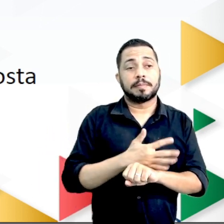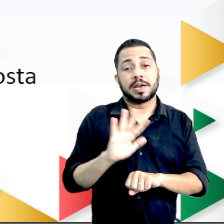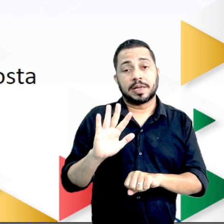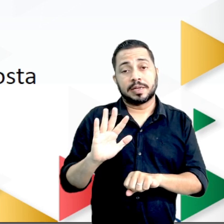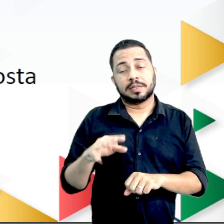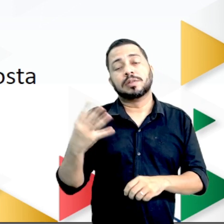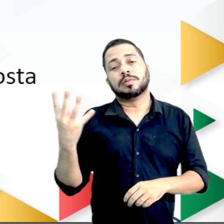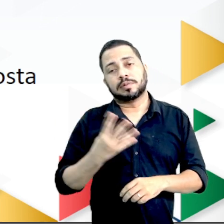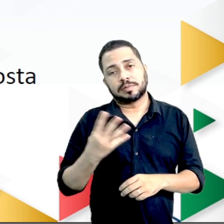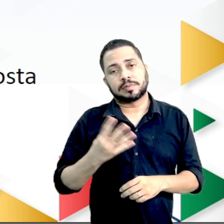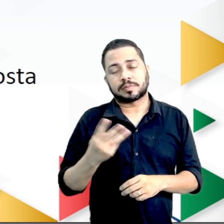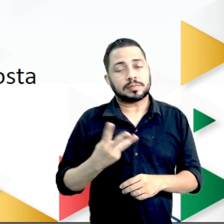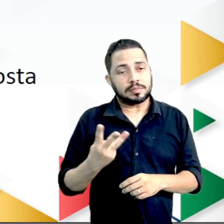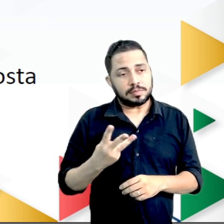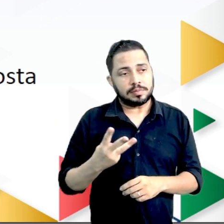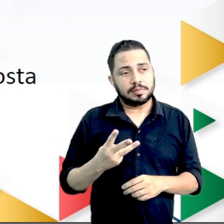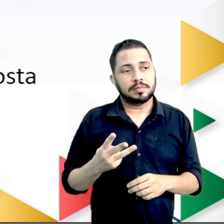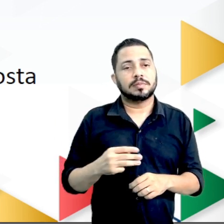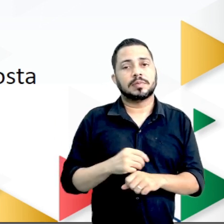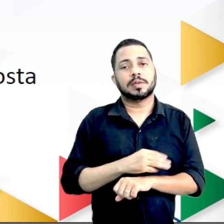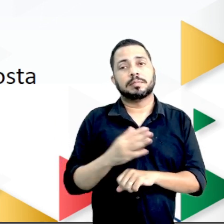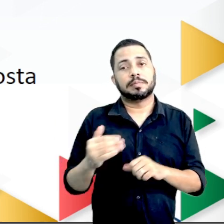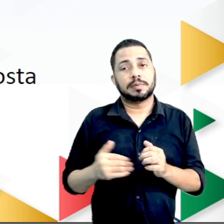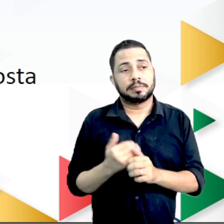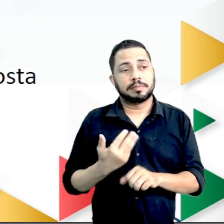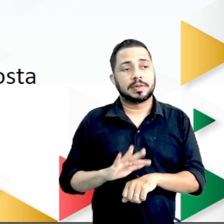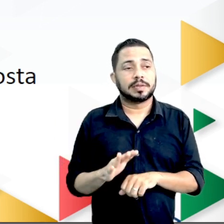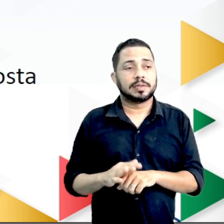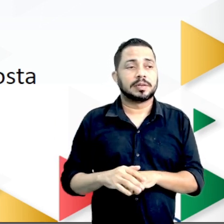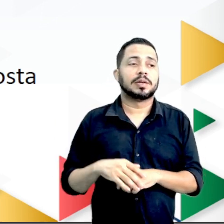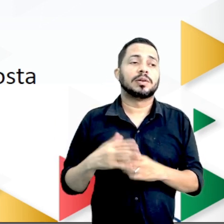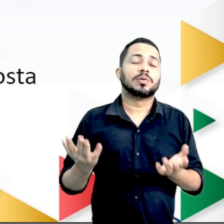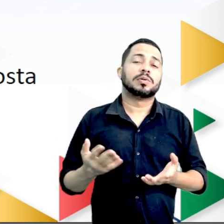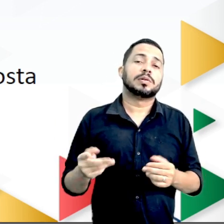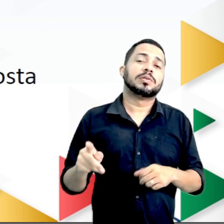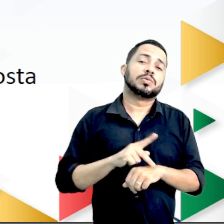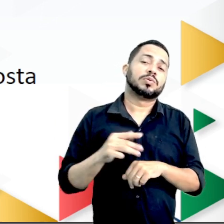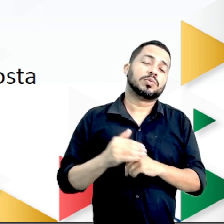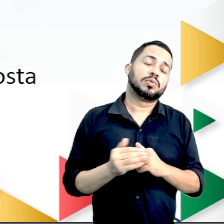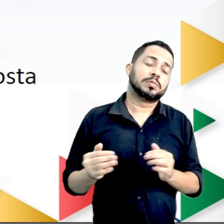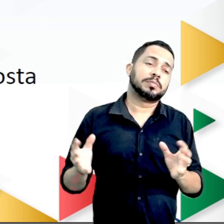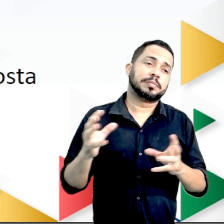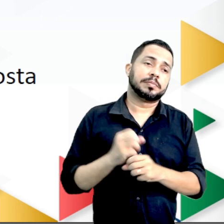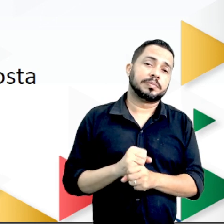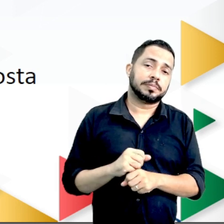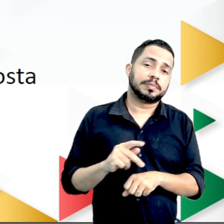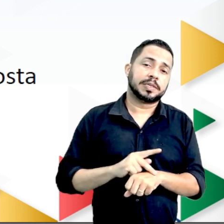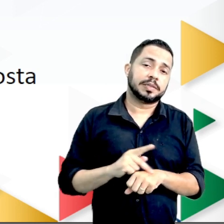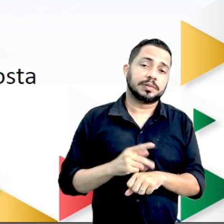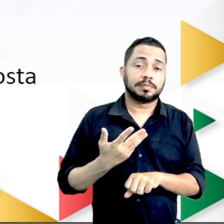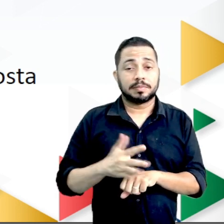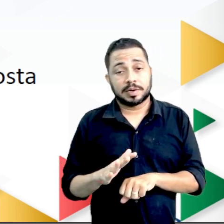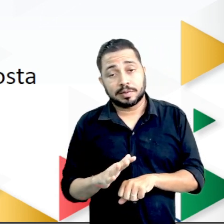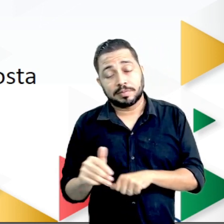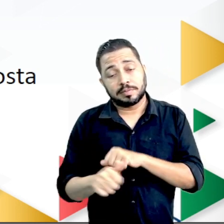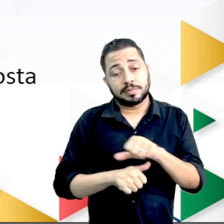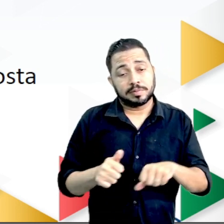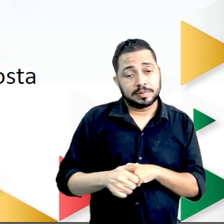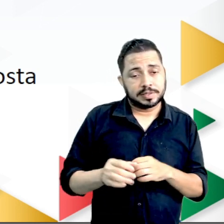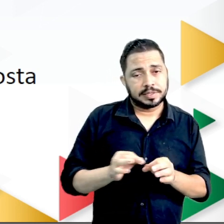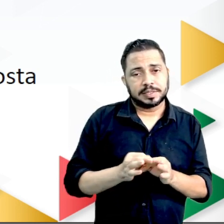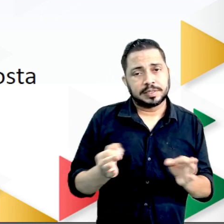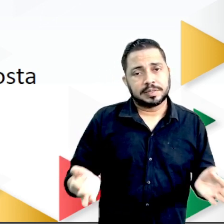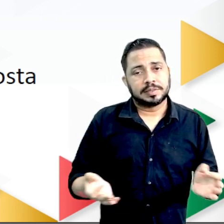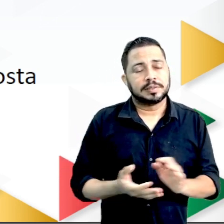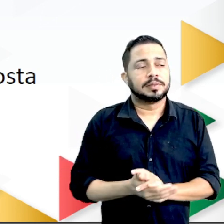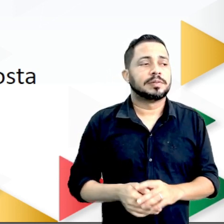na quarta, na terceira tudo era branco, na quarta vai ficar tudo preto. E o que era preto fica branco, ou seja, cores opostas. Simples